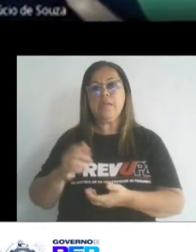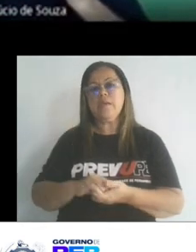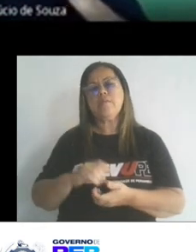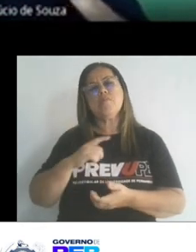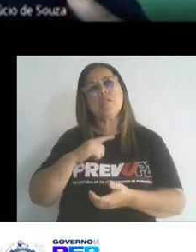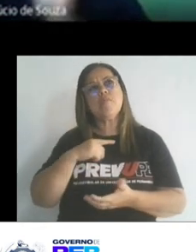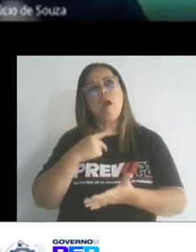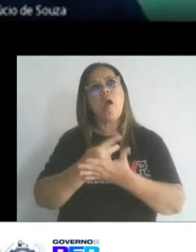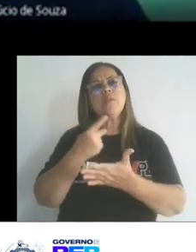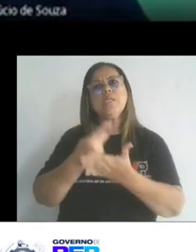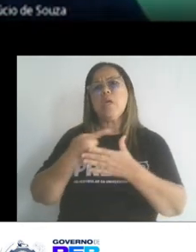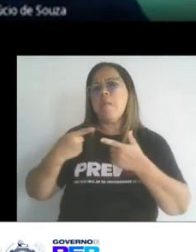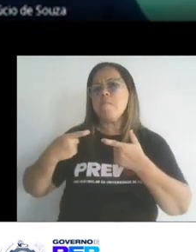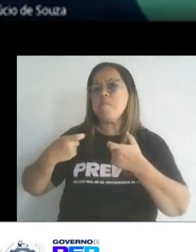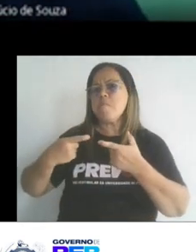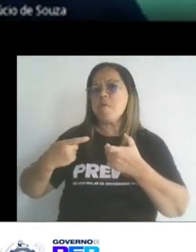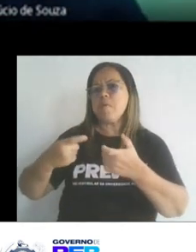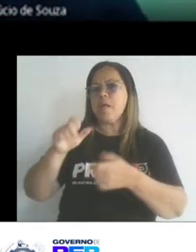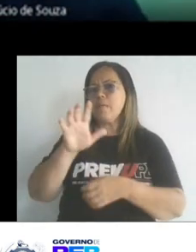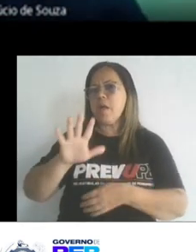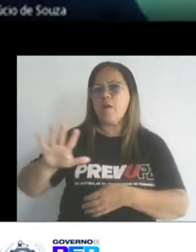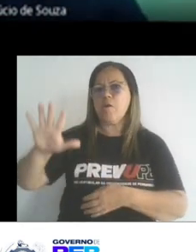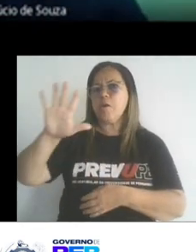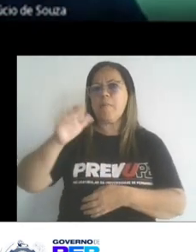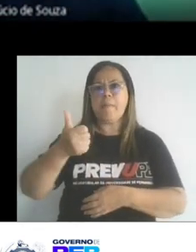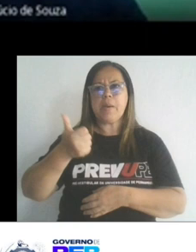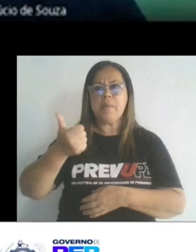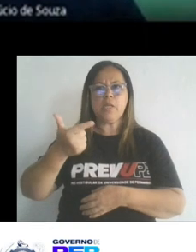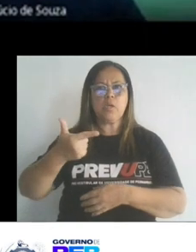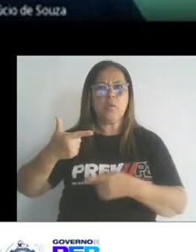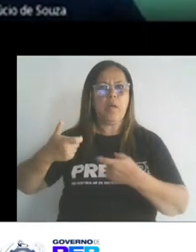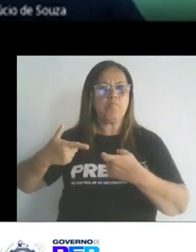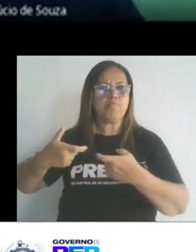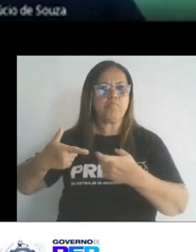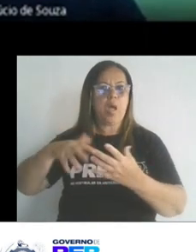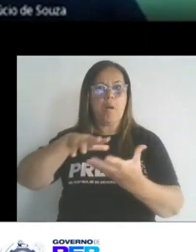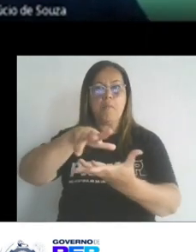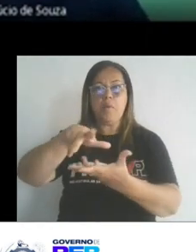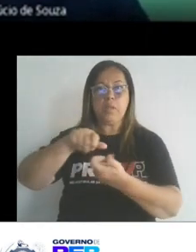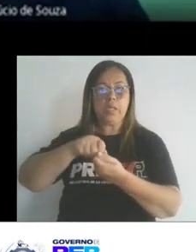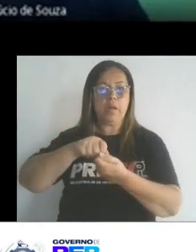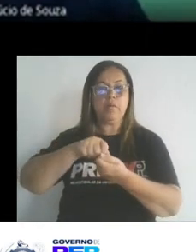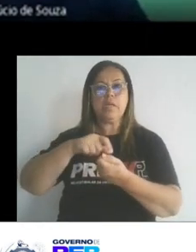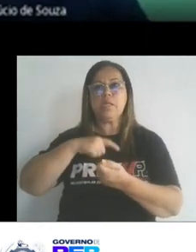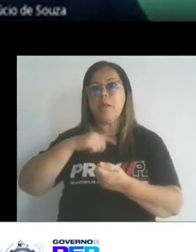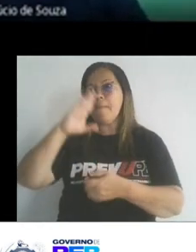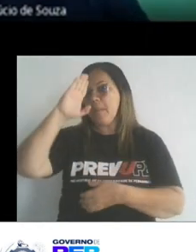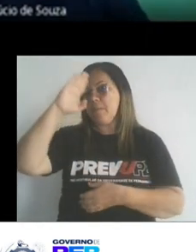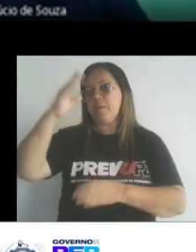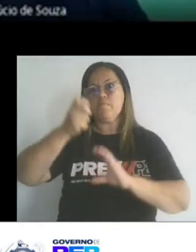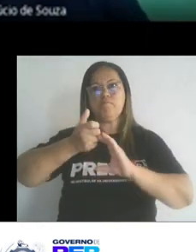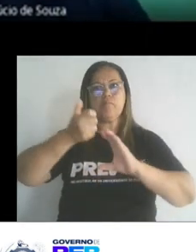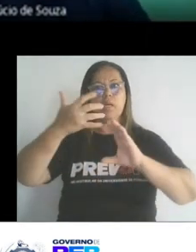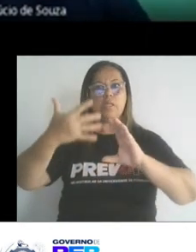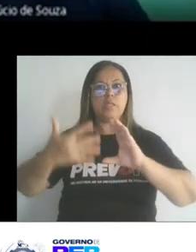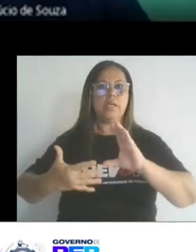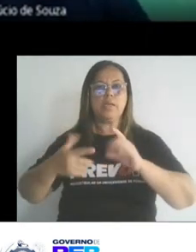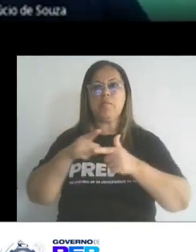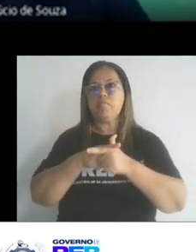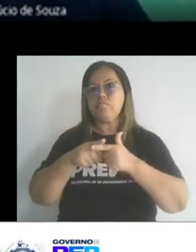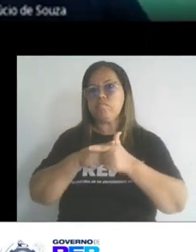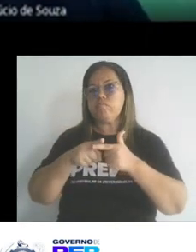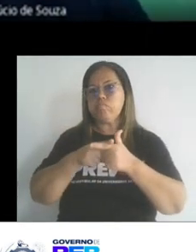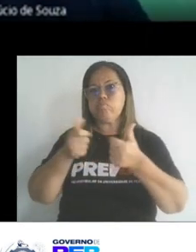entre a primeira guerra mundial e entre a segunda guerra mundial que vai ter como principais características a crise